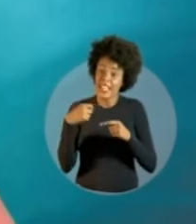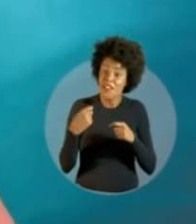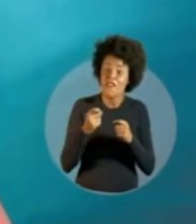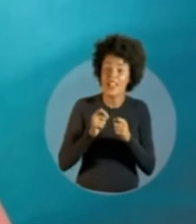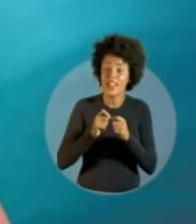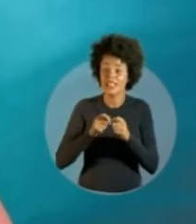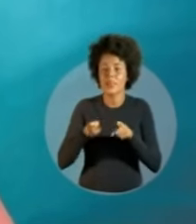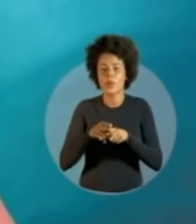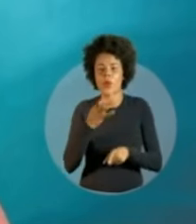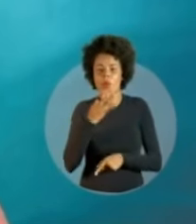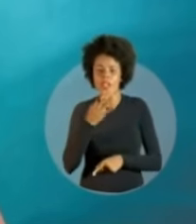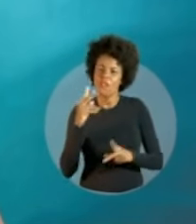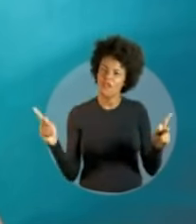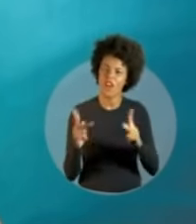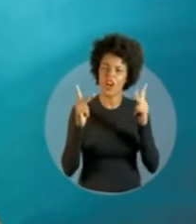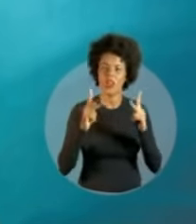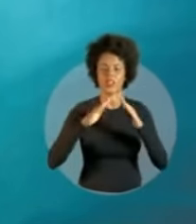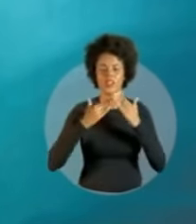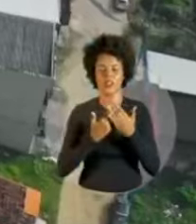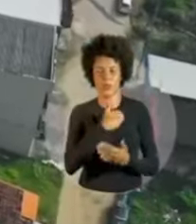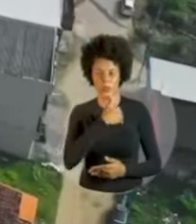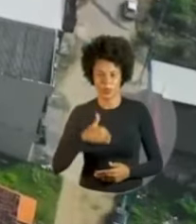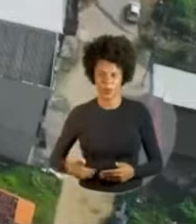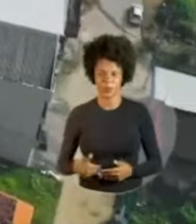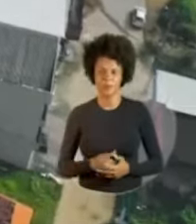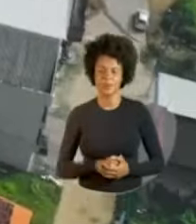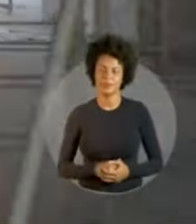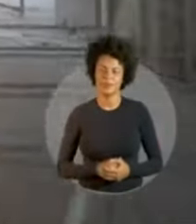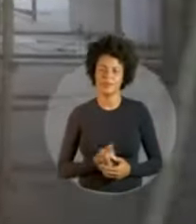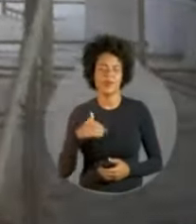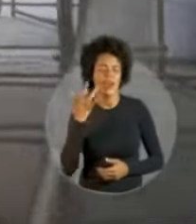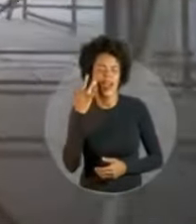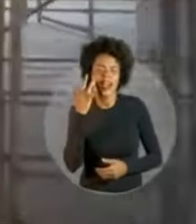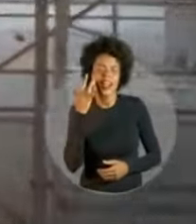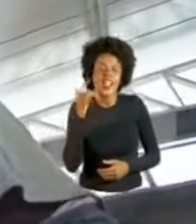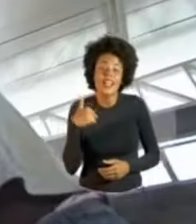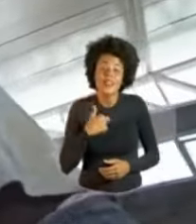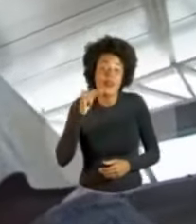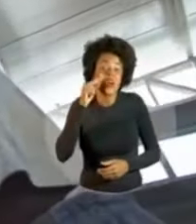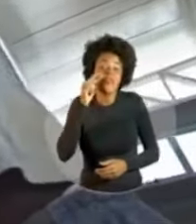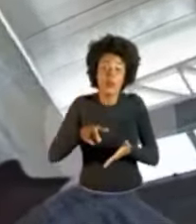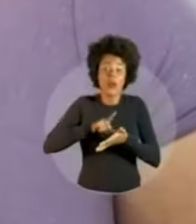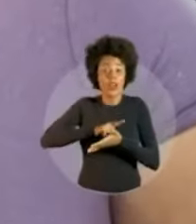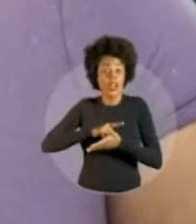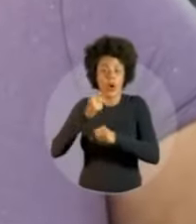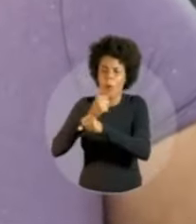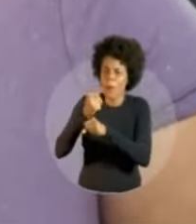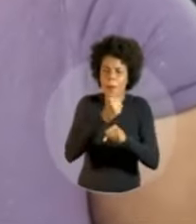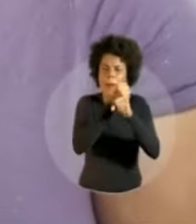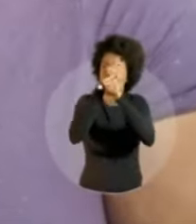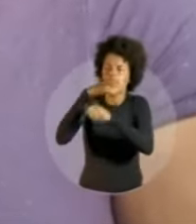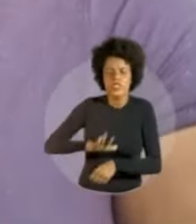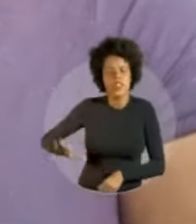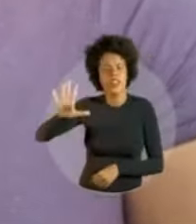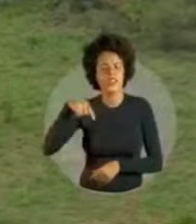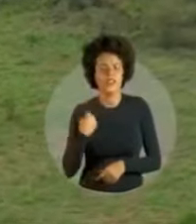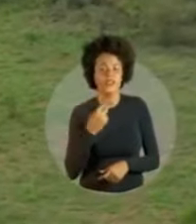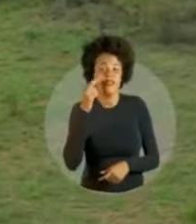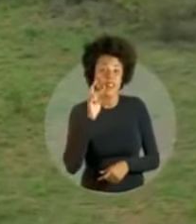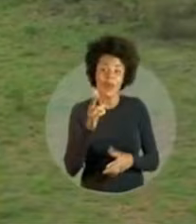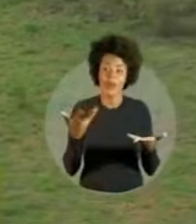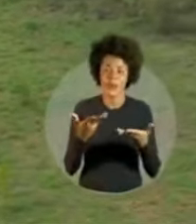e reconhece o valor da escola pública. Eu acho que a gente nunca viu tantas obras sendo construídas no nosso estado igual a gente está vendo